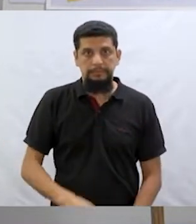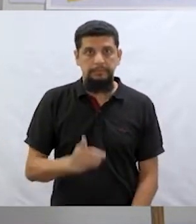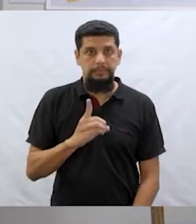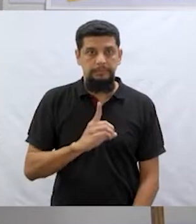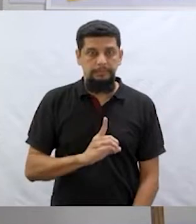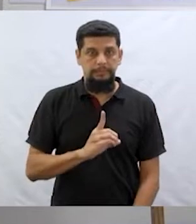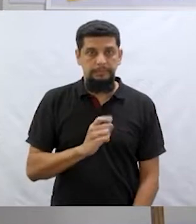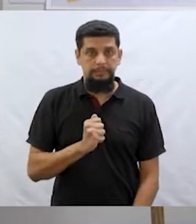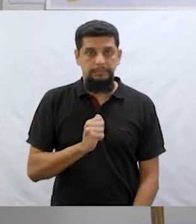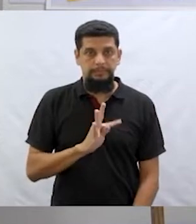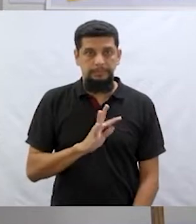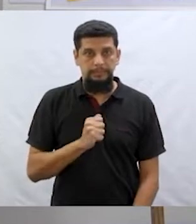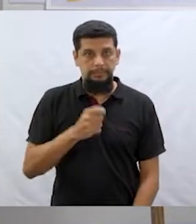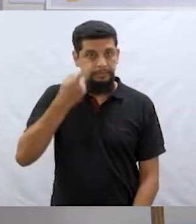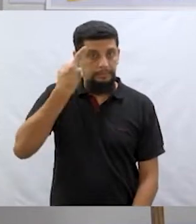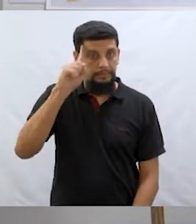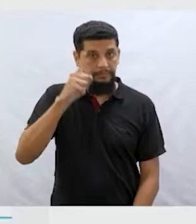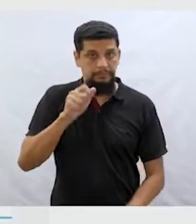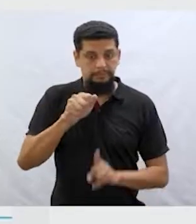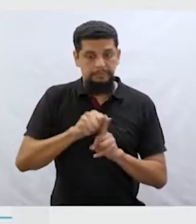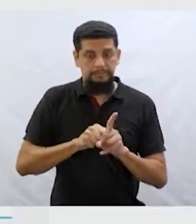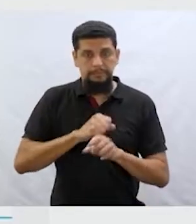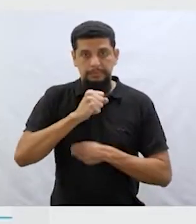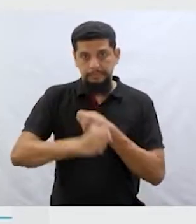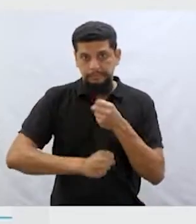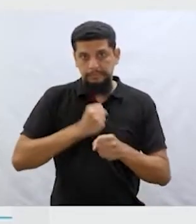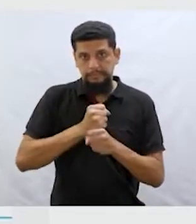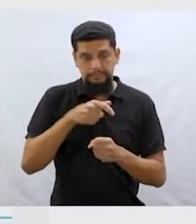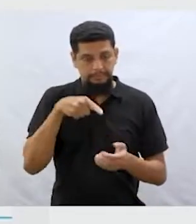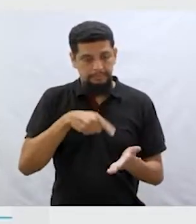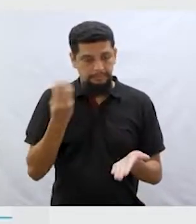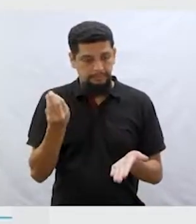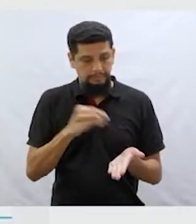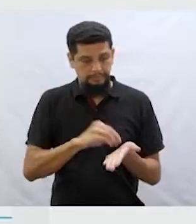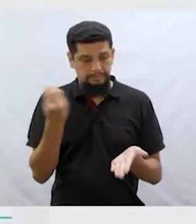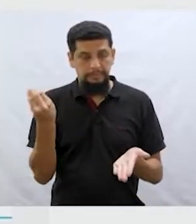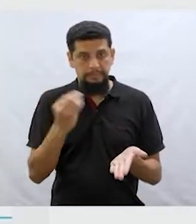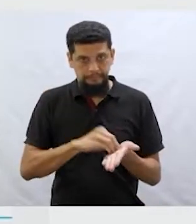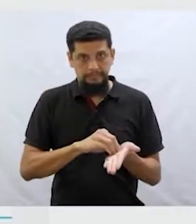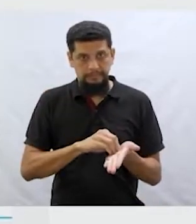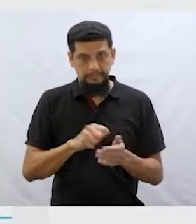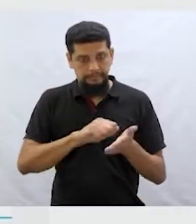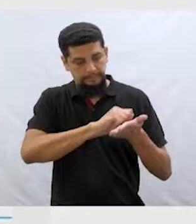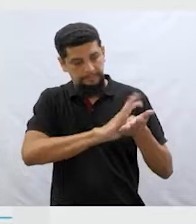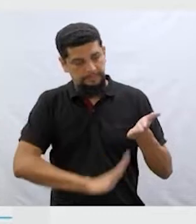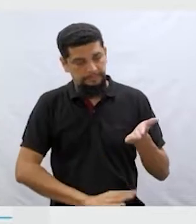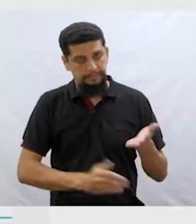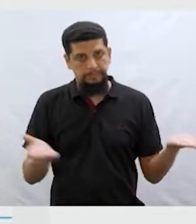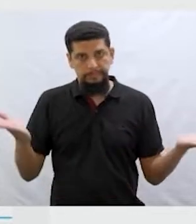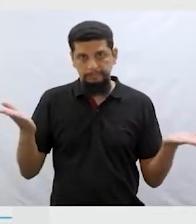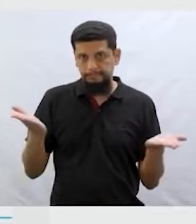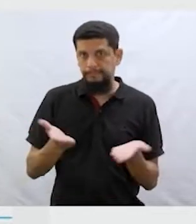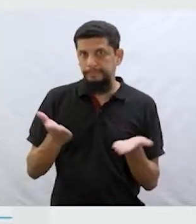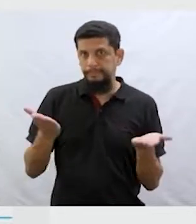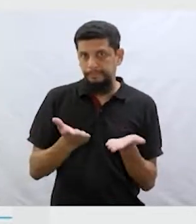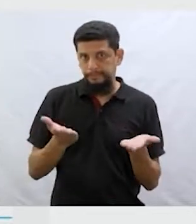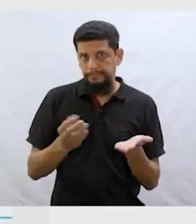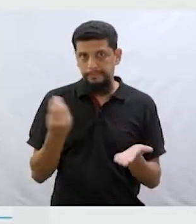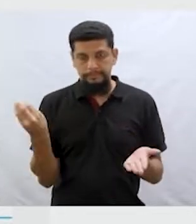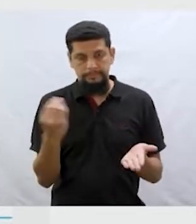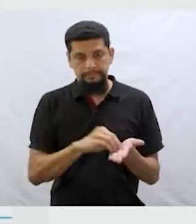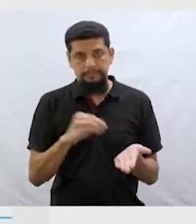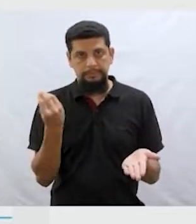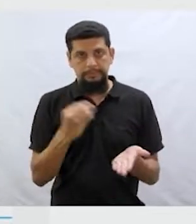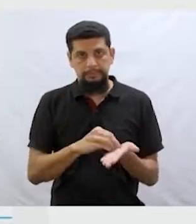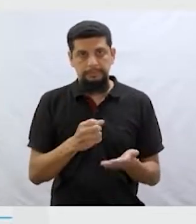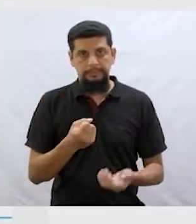a data, colocando o dia, o mês e o ano que vocês estão realizando essa atividade de hoje. Colocando